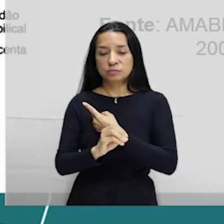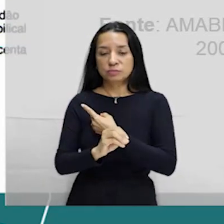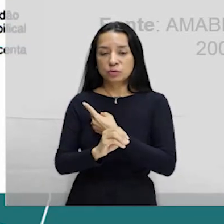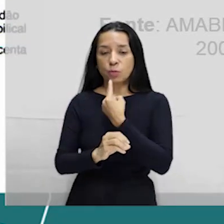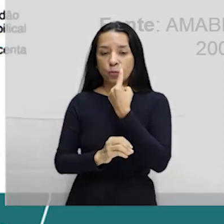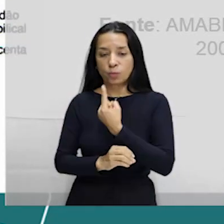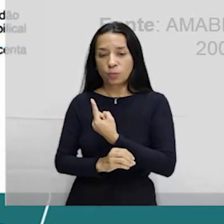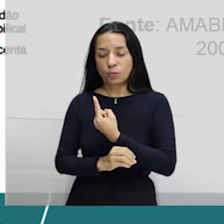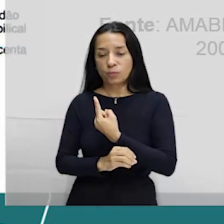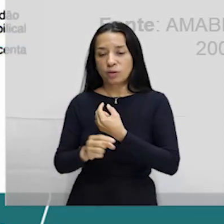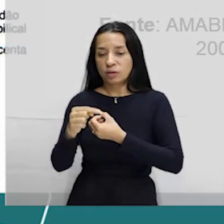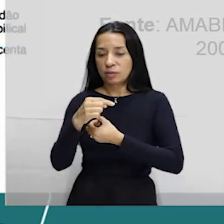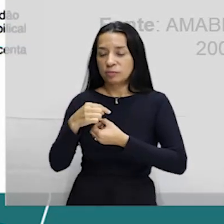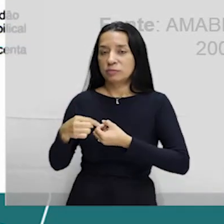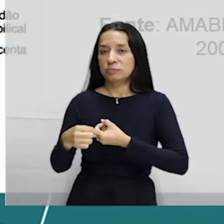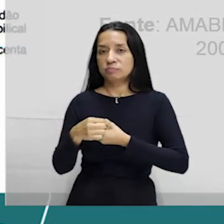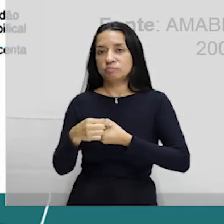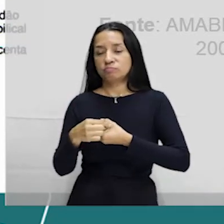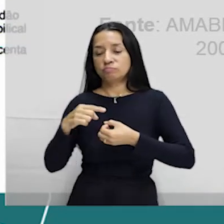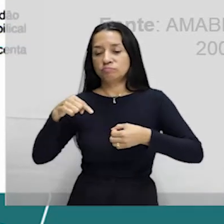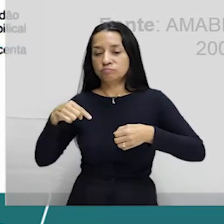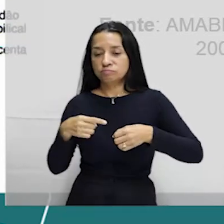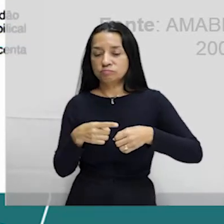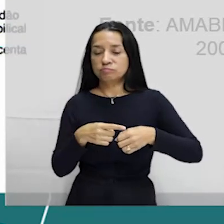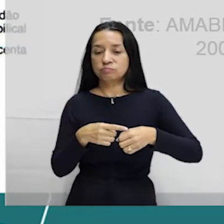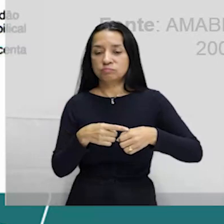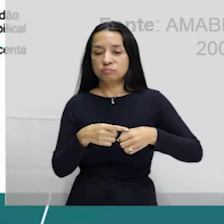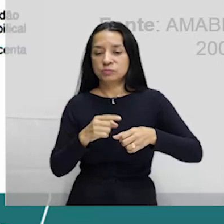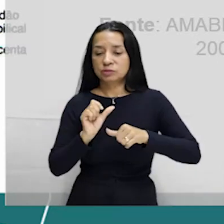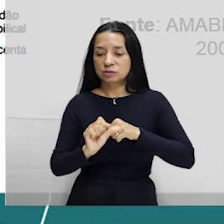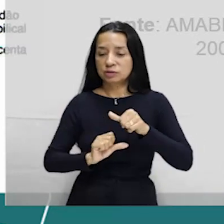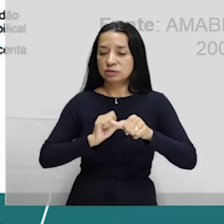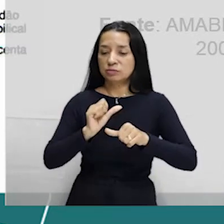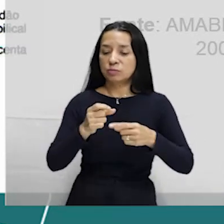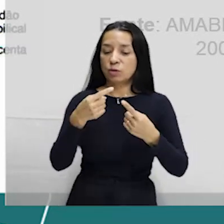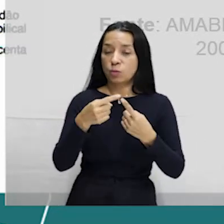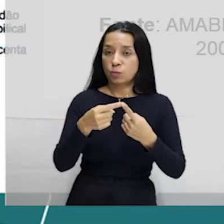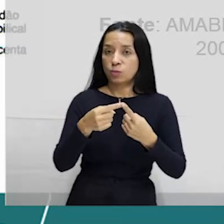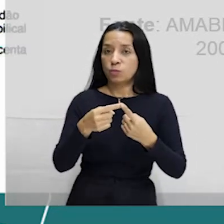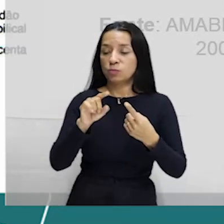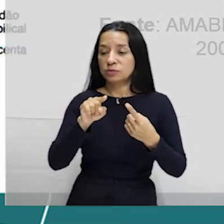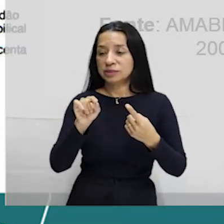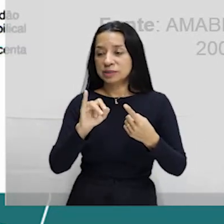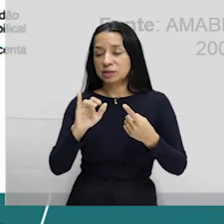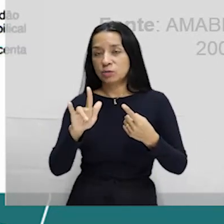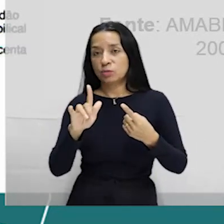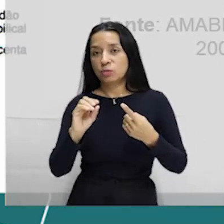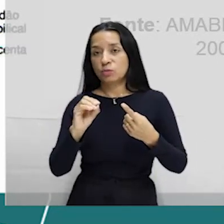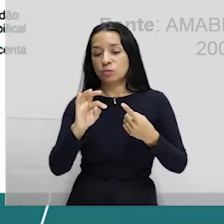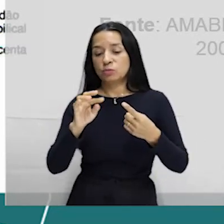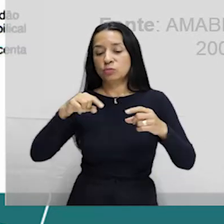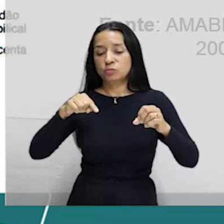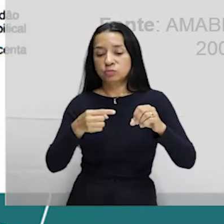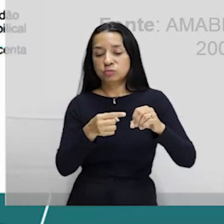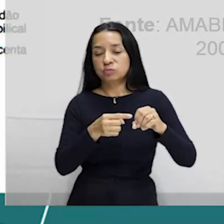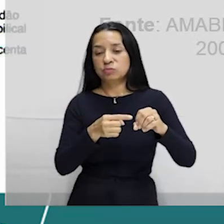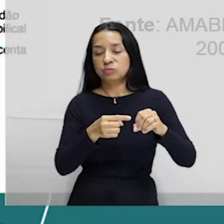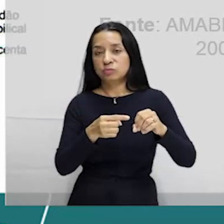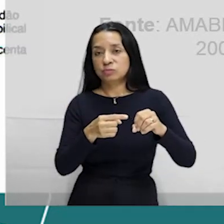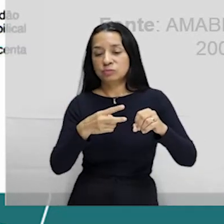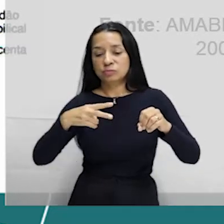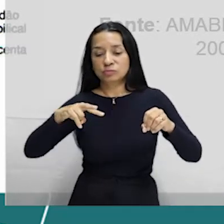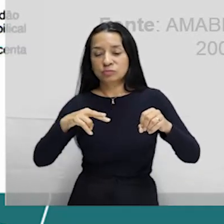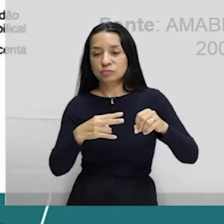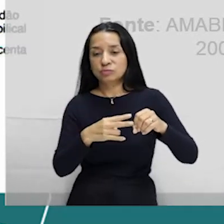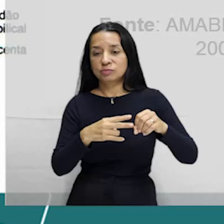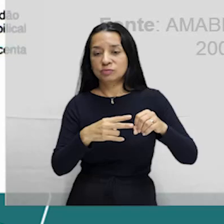único espermatozoide, cada ovócito vai se transformar em um zigoto, e cada zigoto vai passar por